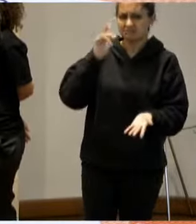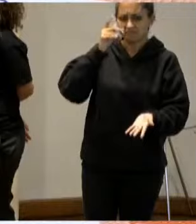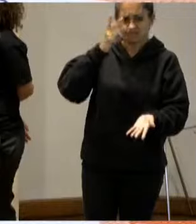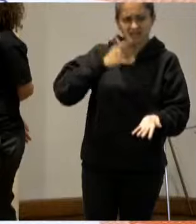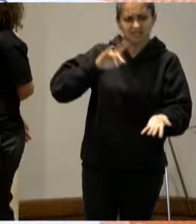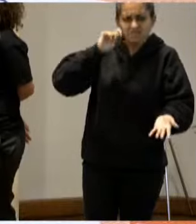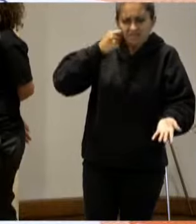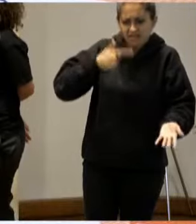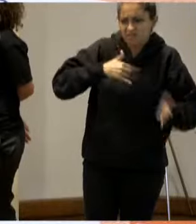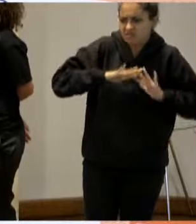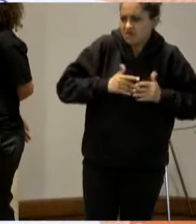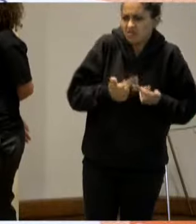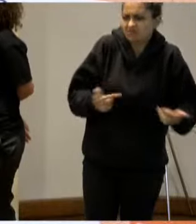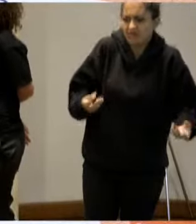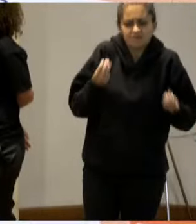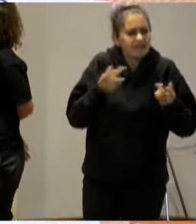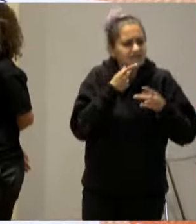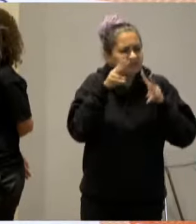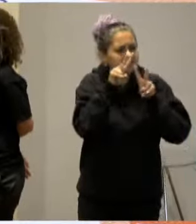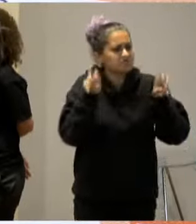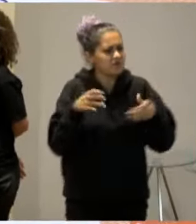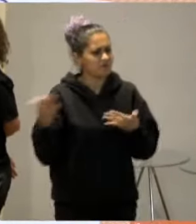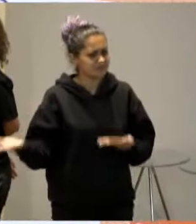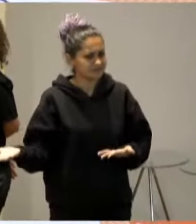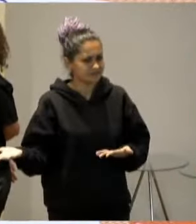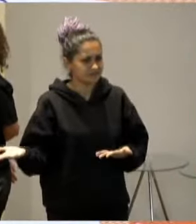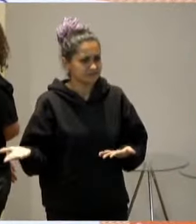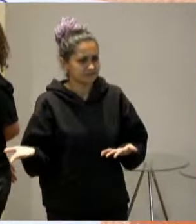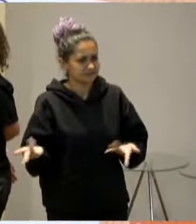na minha escola? Para que que eu tenho que falar sobre isso?